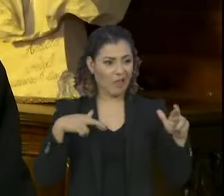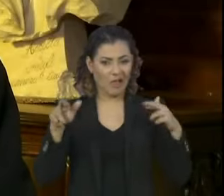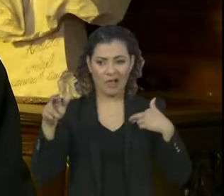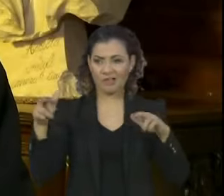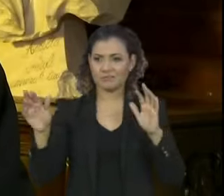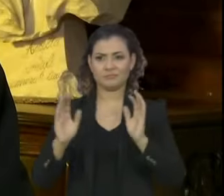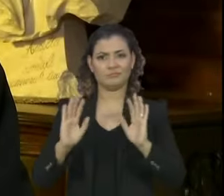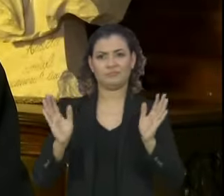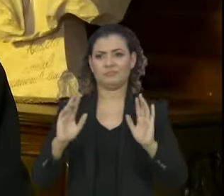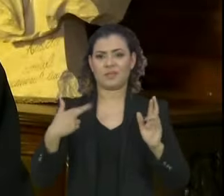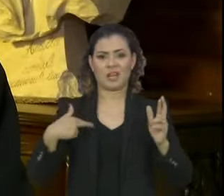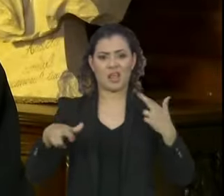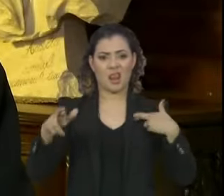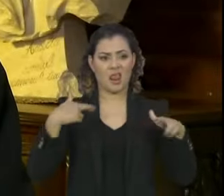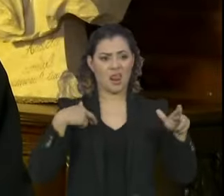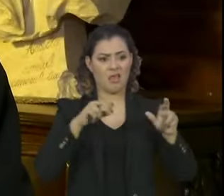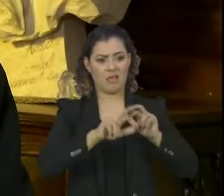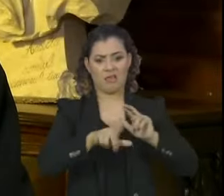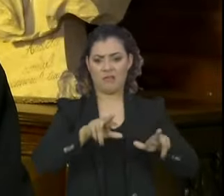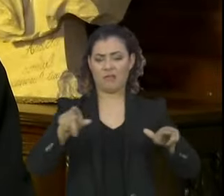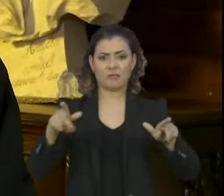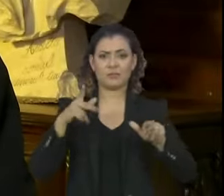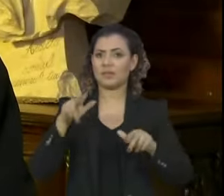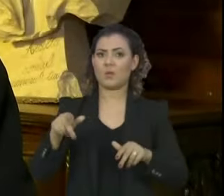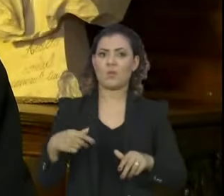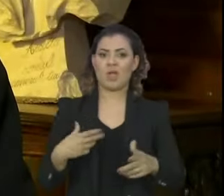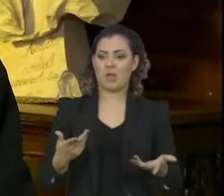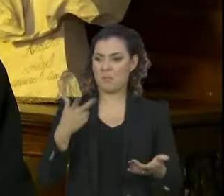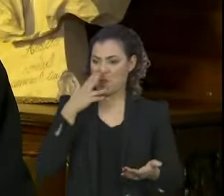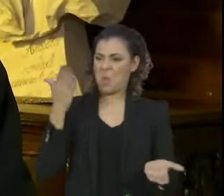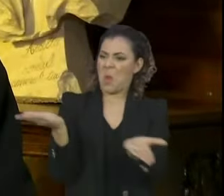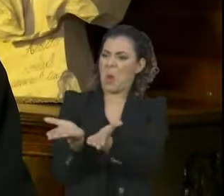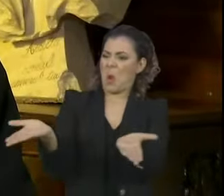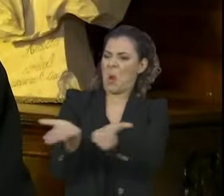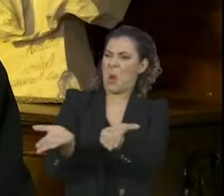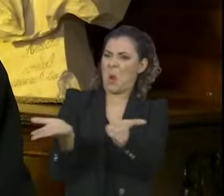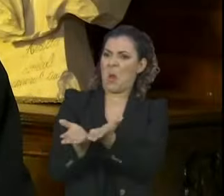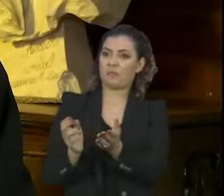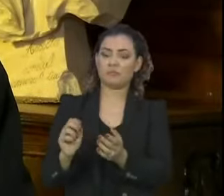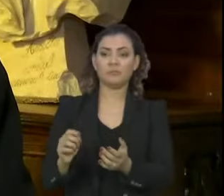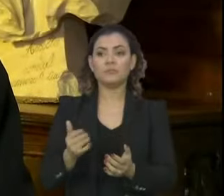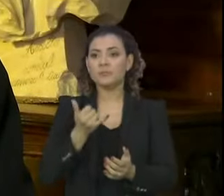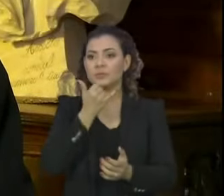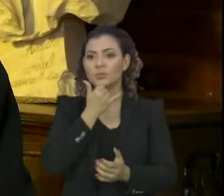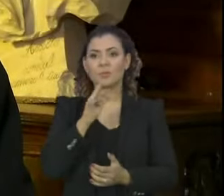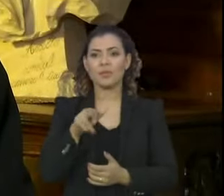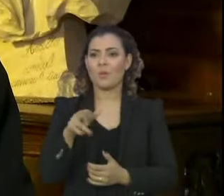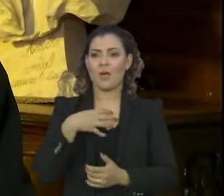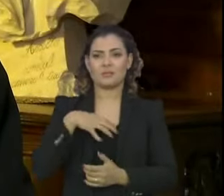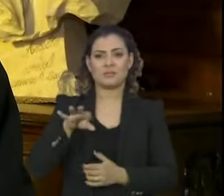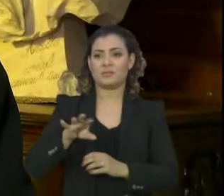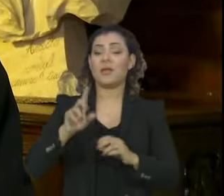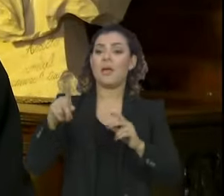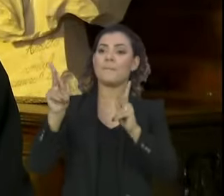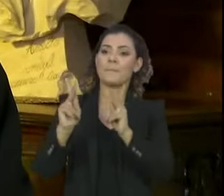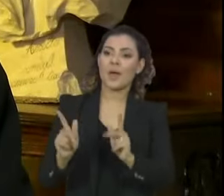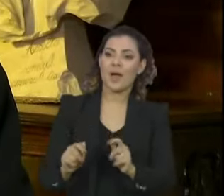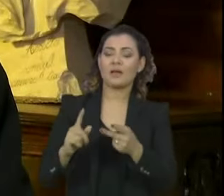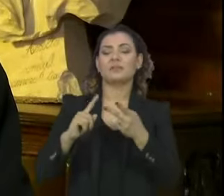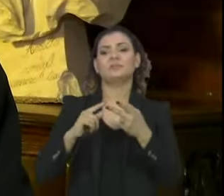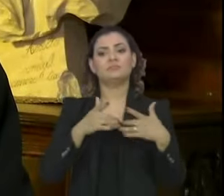as religiões não devem ser encaradas como terríveis mas como promotoras de paz de fraternidade